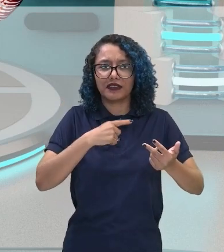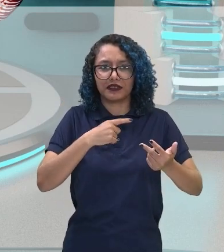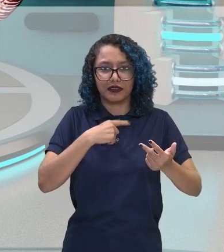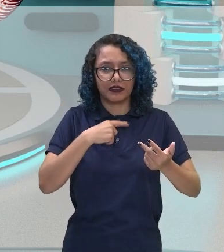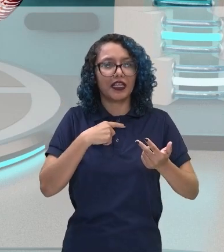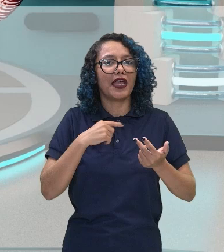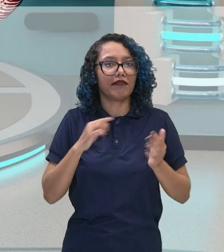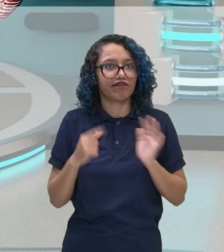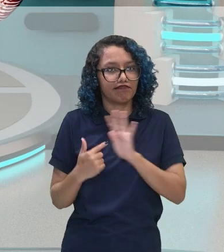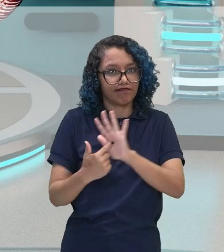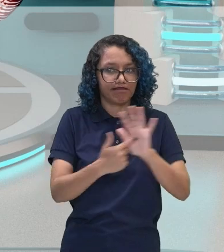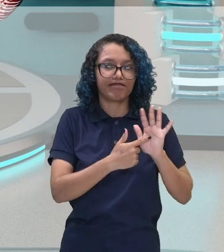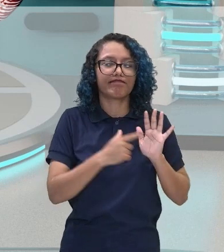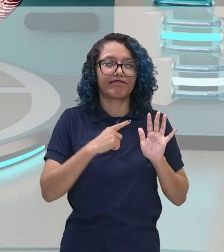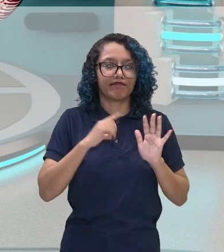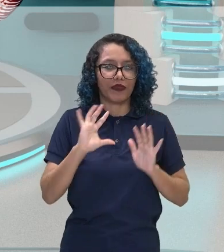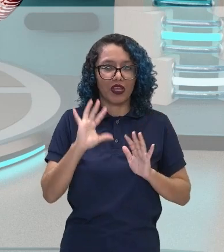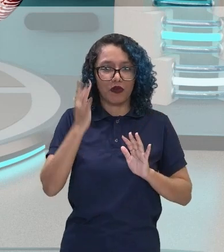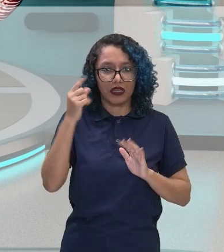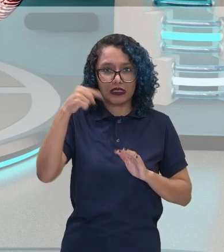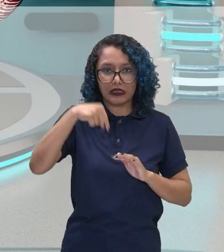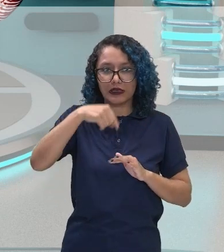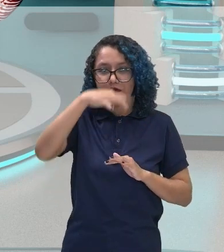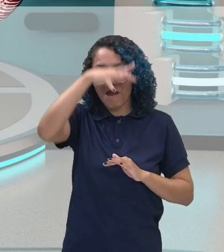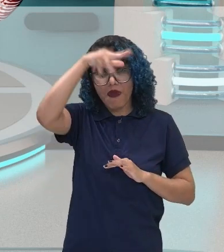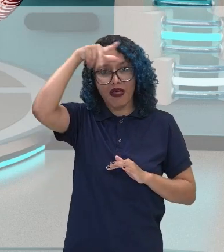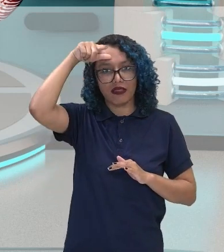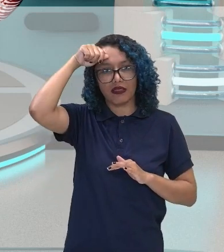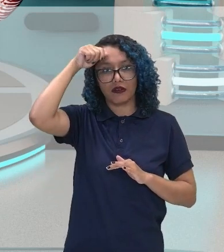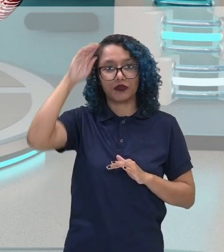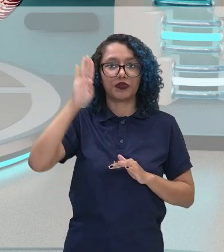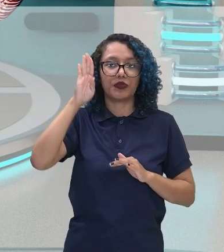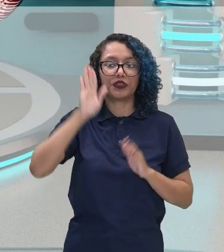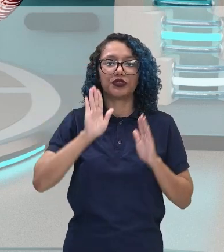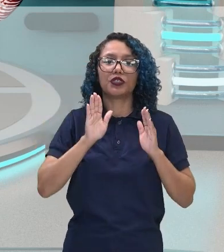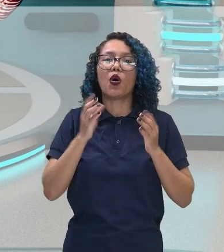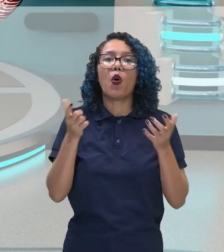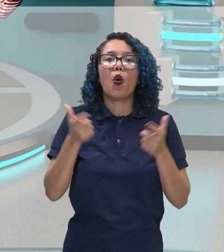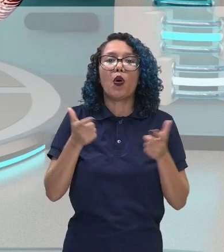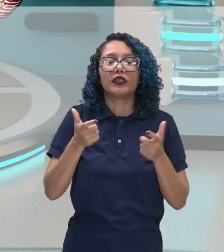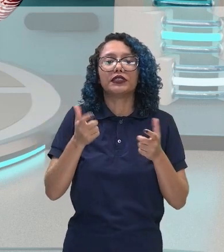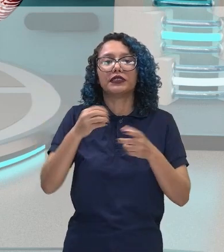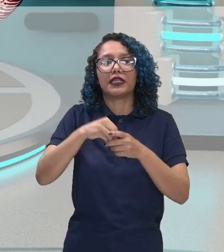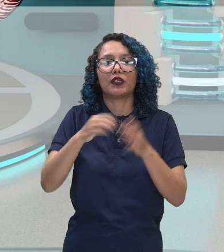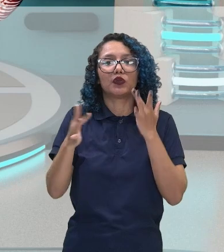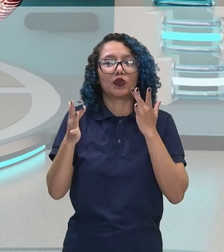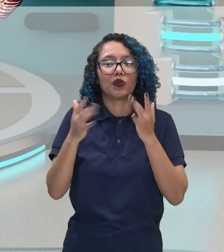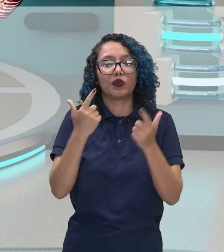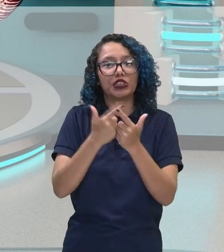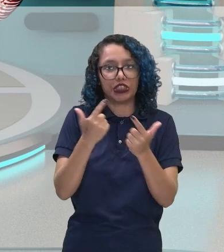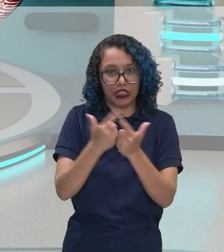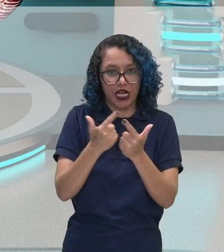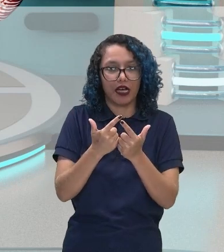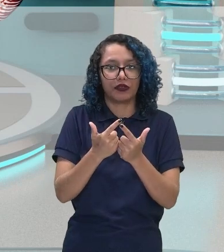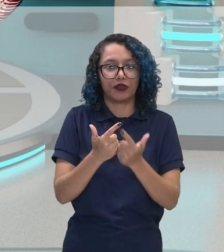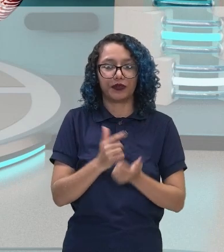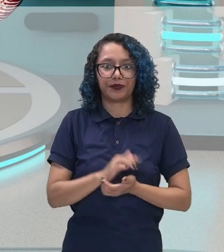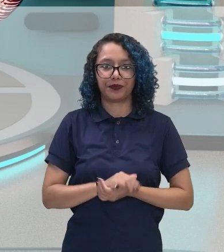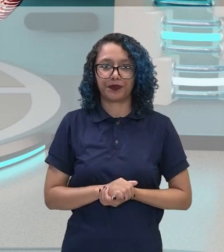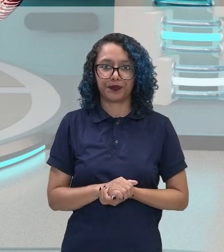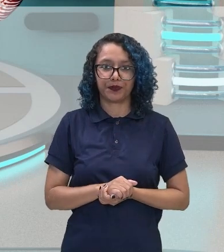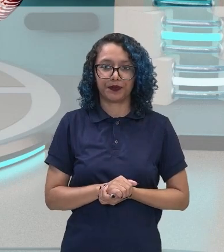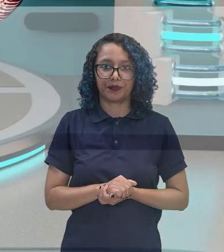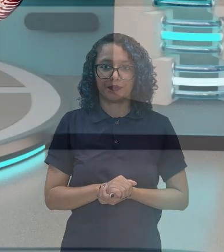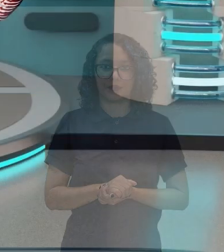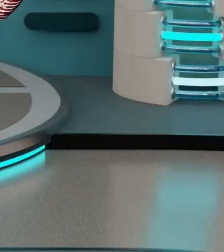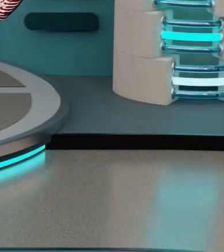espetáculos que acontecem na cidade de Manaus, principalmente que envolvem o Teatro Amazonas, Nós podemos falar também do Festival de